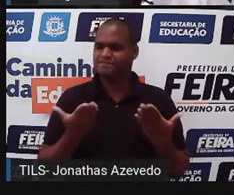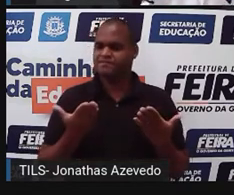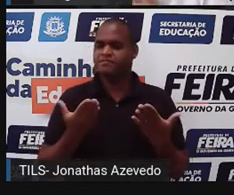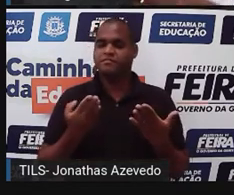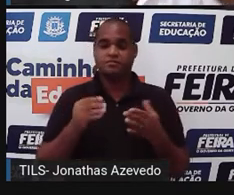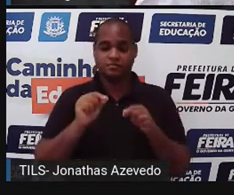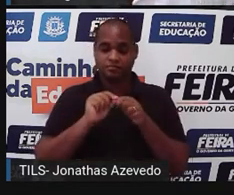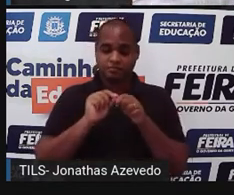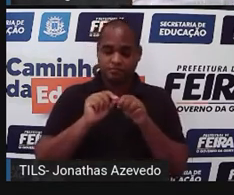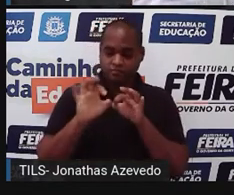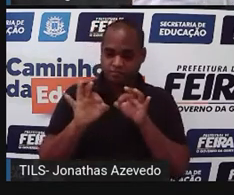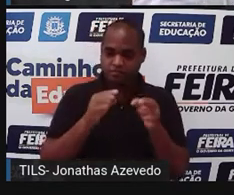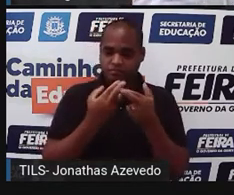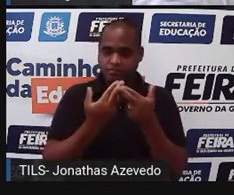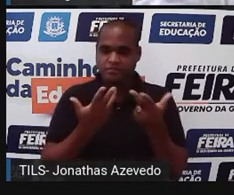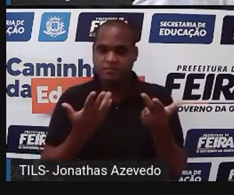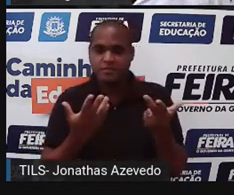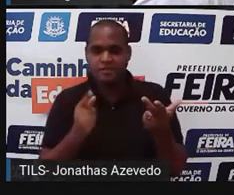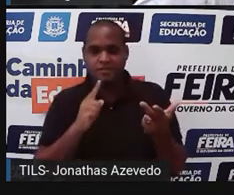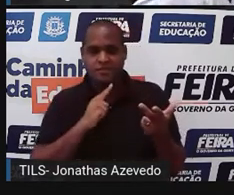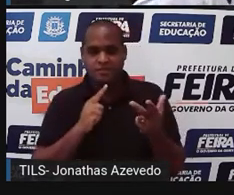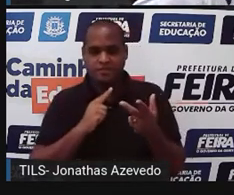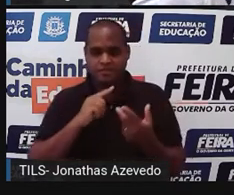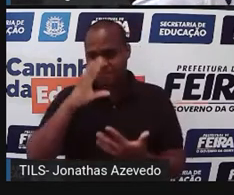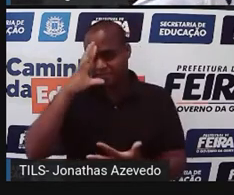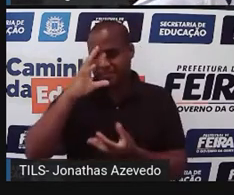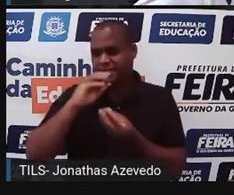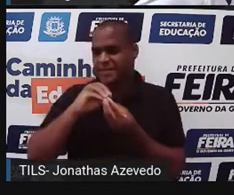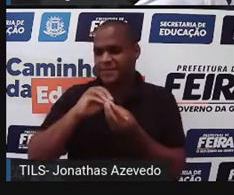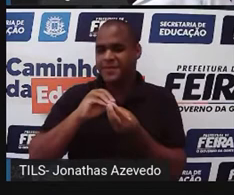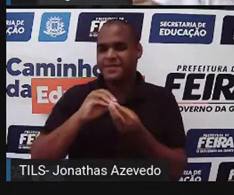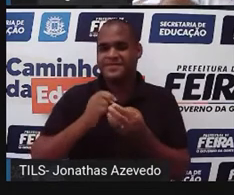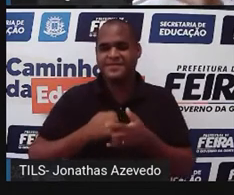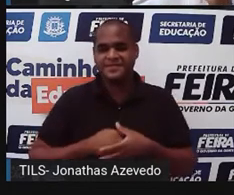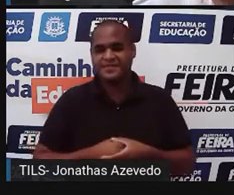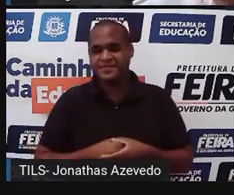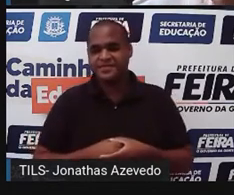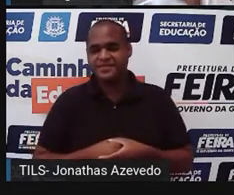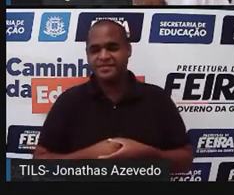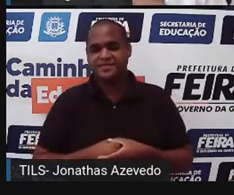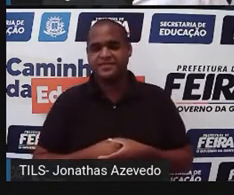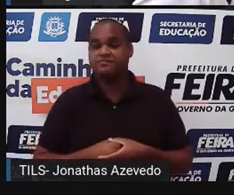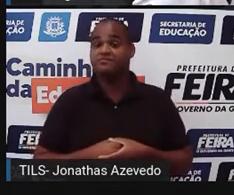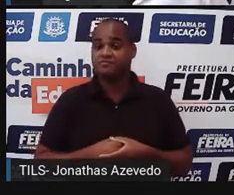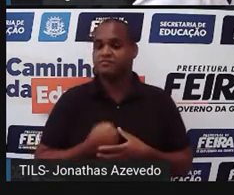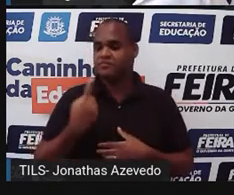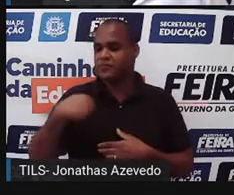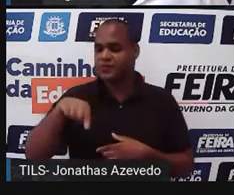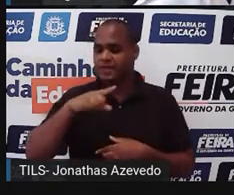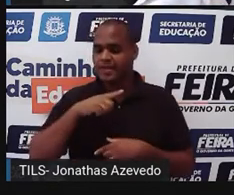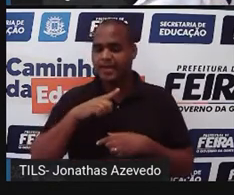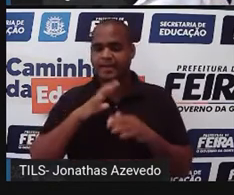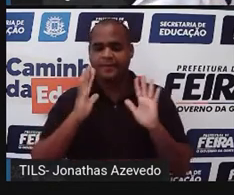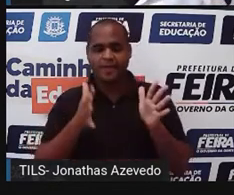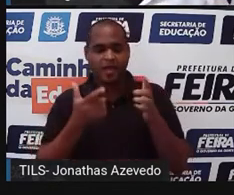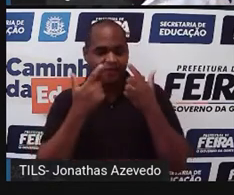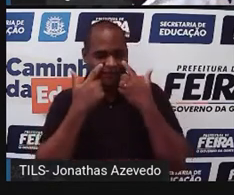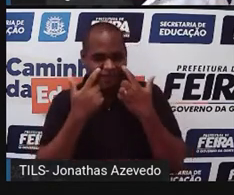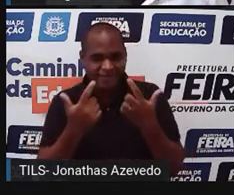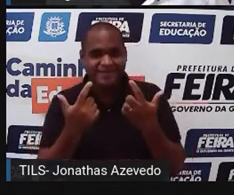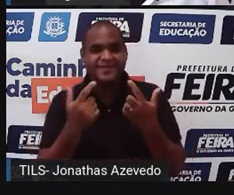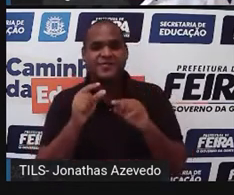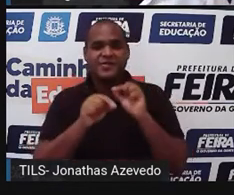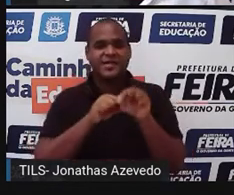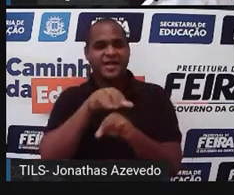fazendo aqui um resumão de tudo que a gente já viu sobre esse